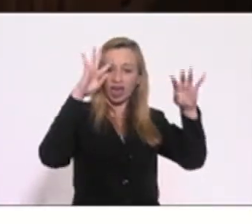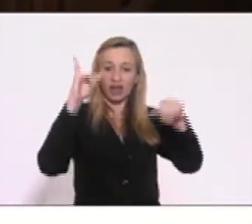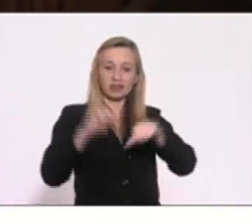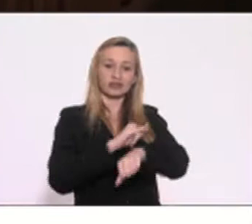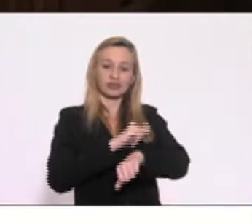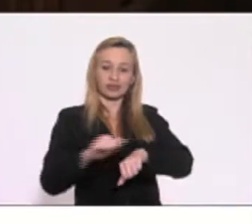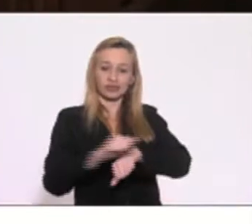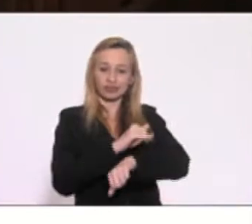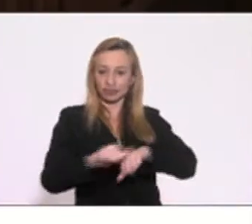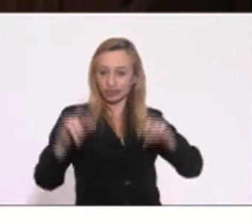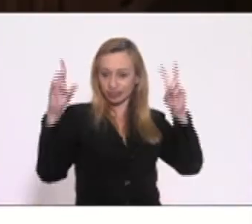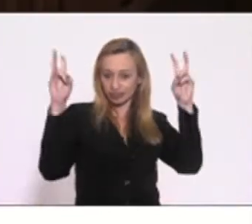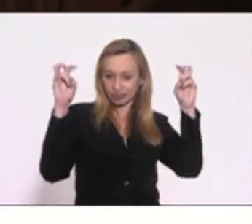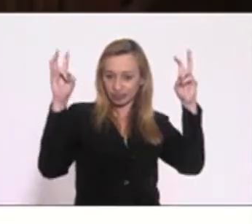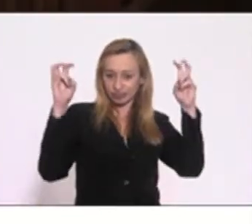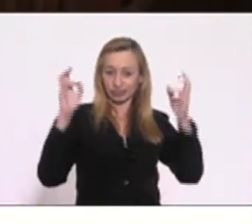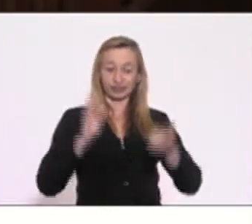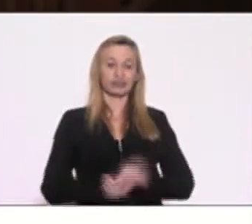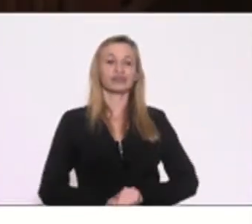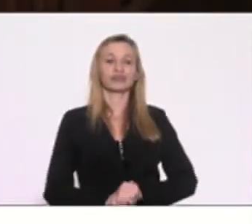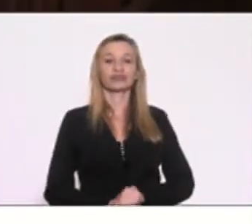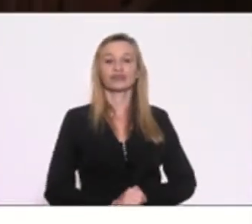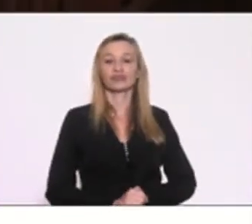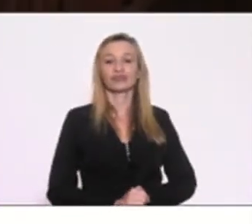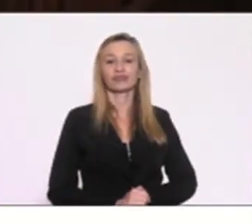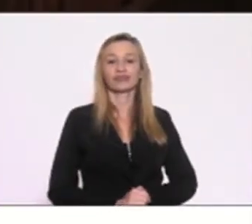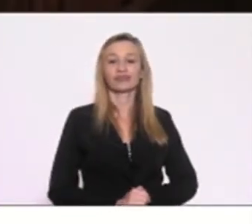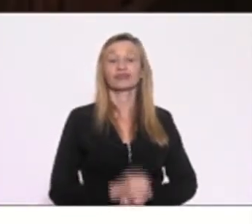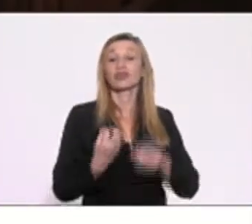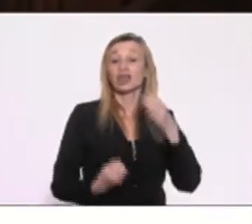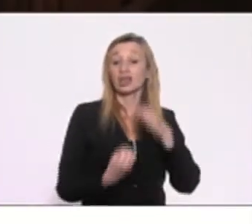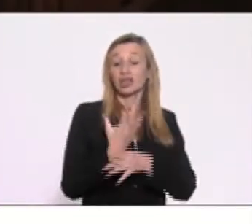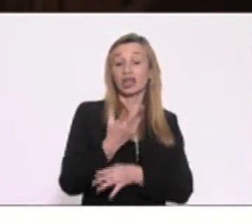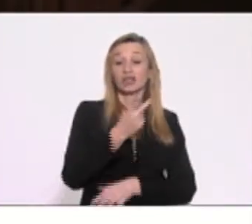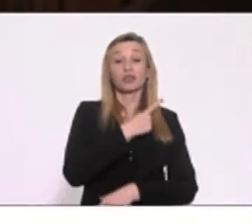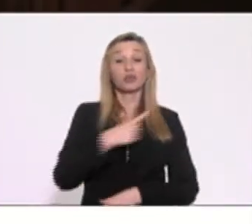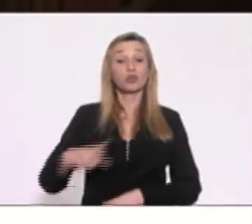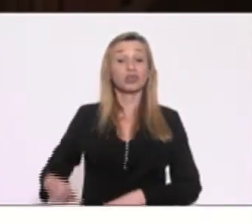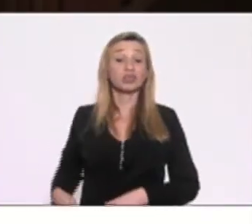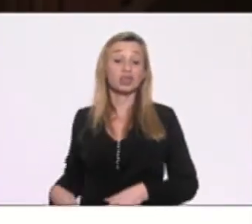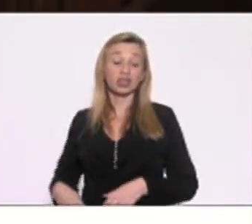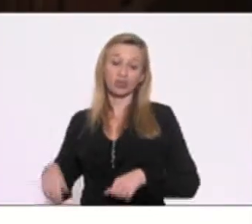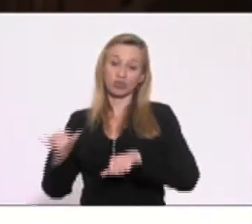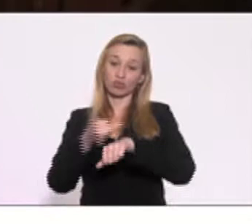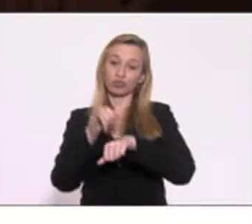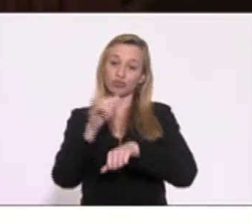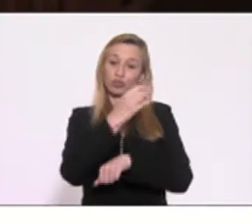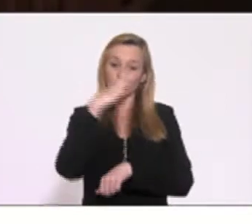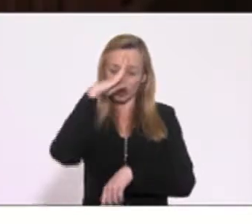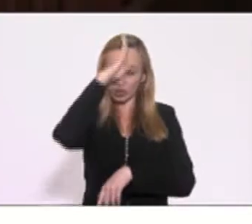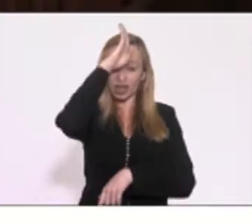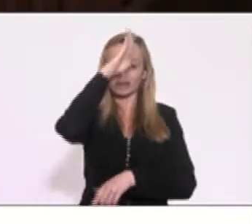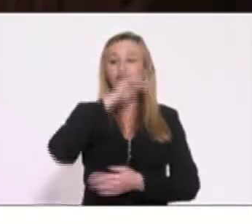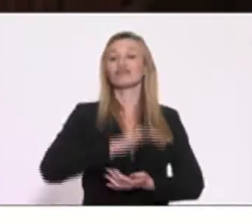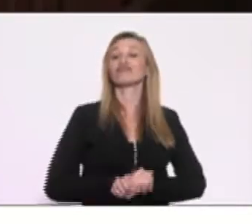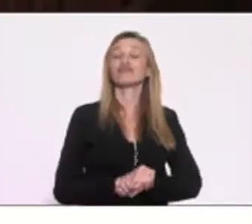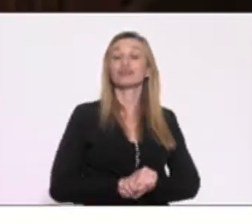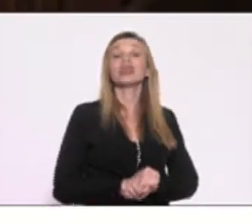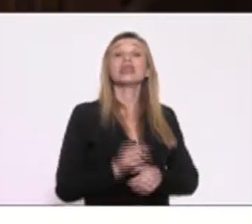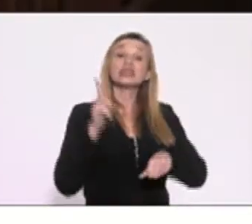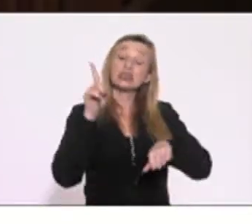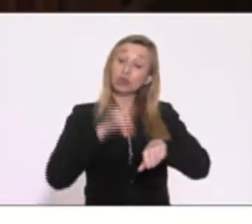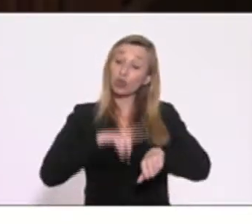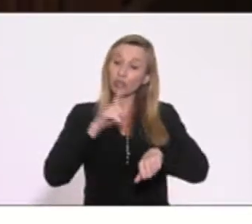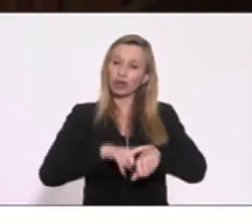Jato, que está sendo criada pelo presidente Bolsonaro. Nesse